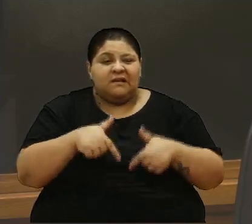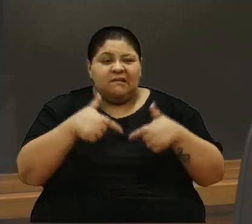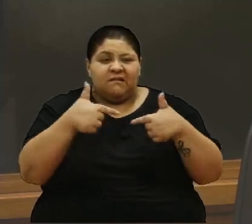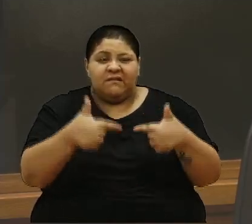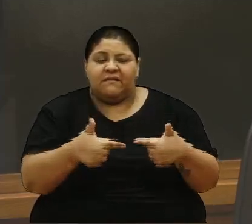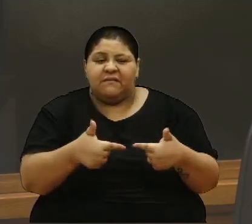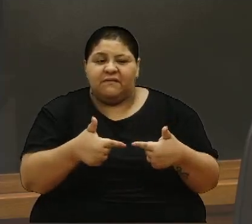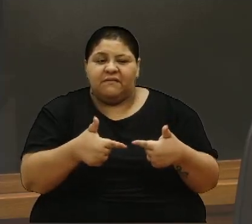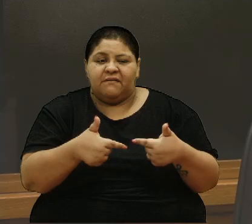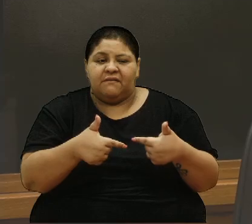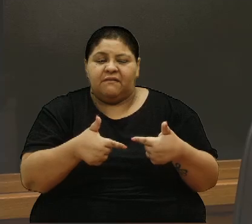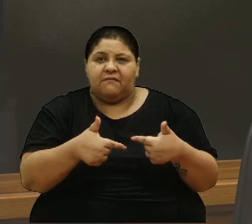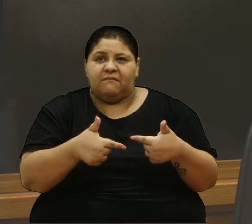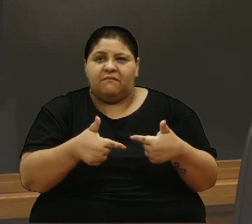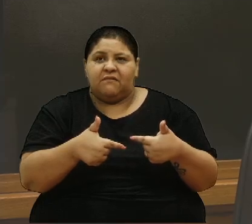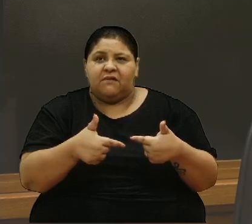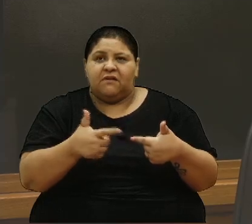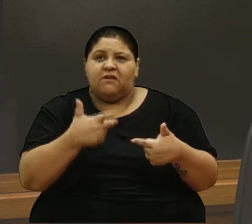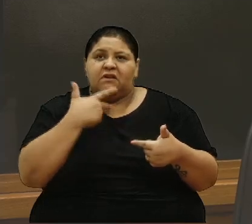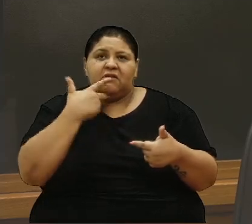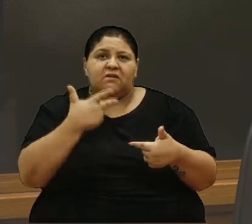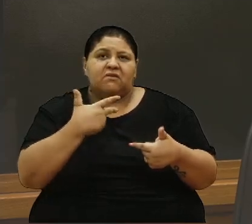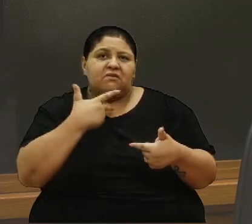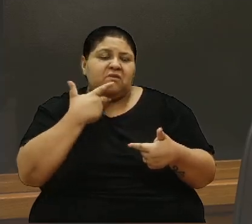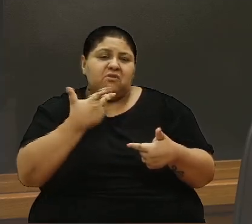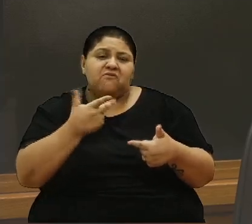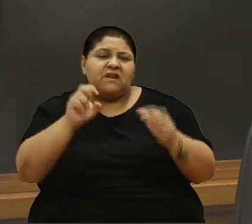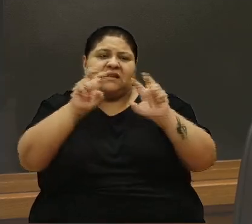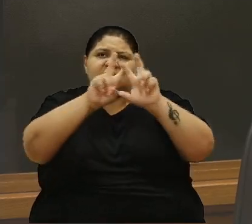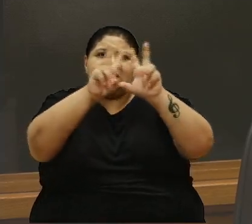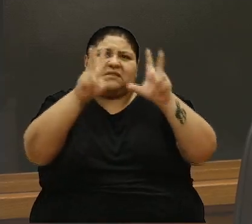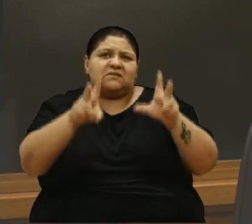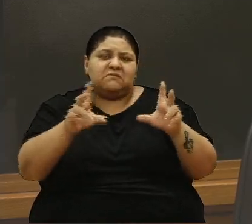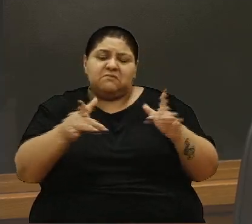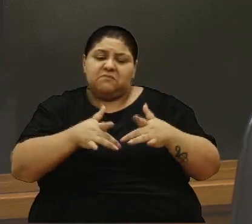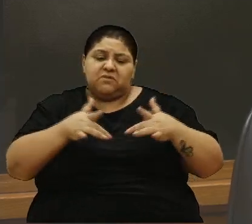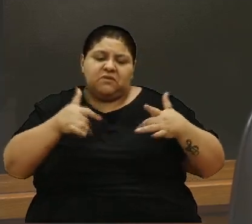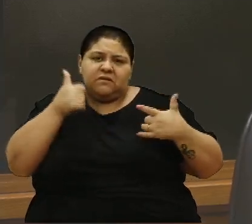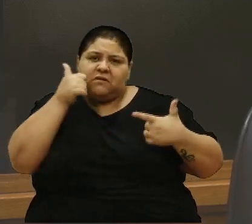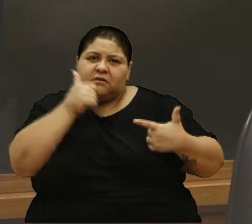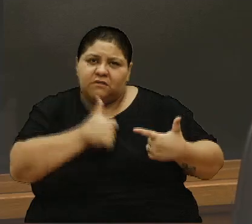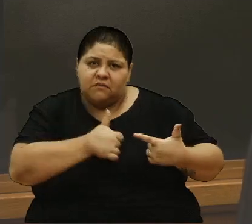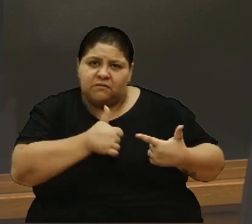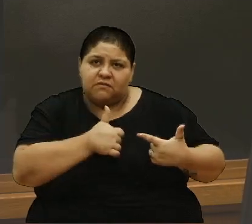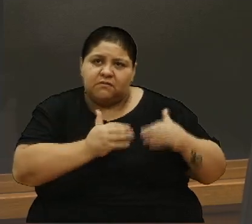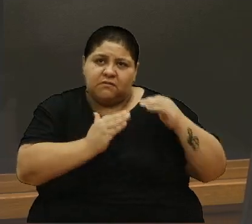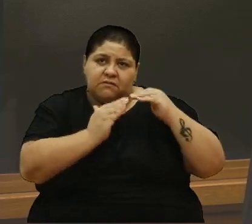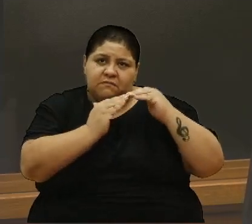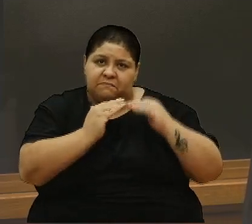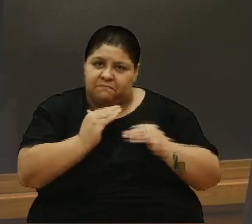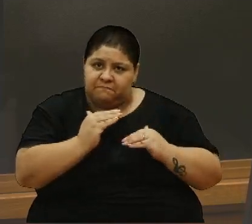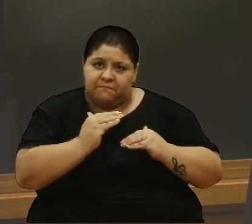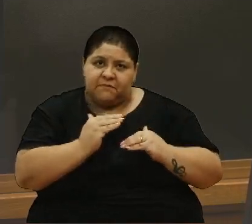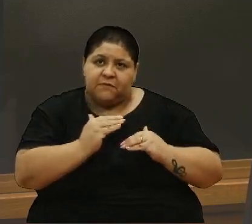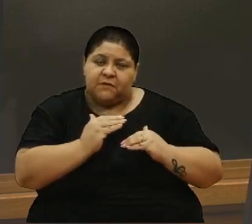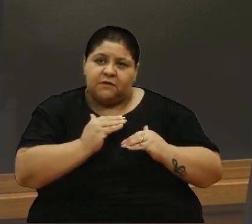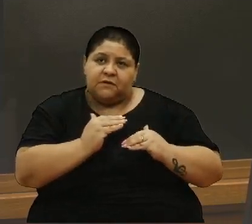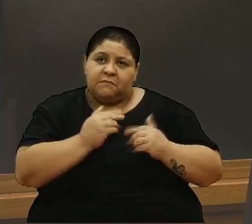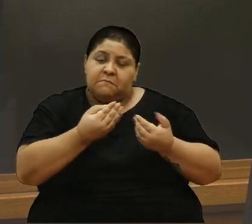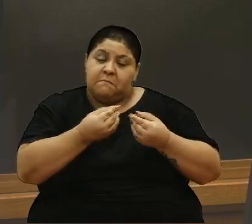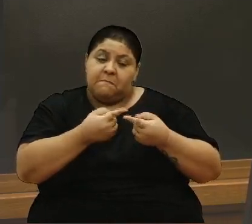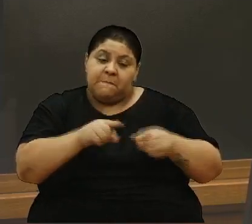superficialidade tamanha. Então, eu não trato dessas questões especificamente. Me solidarizo às mulheres, discordo do senhor, mas vida que